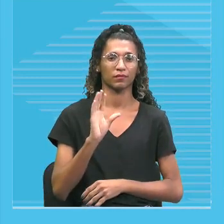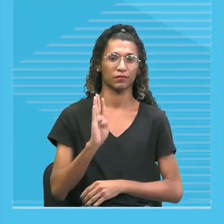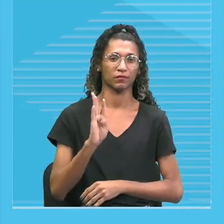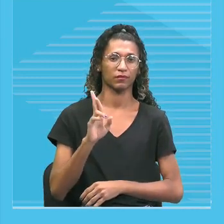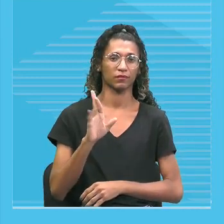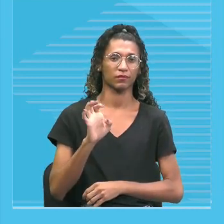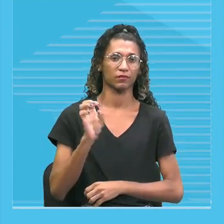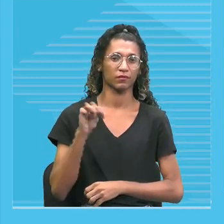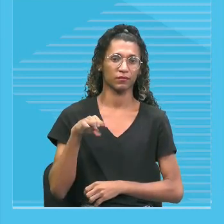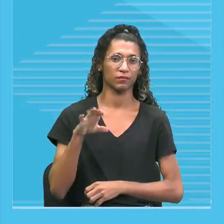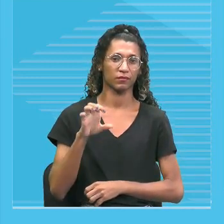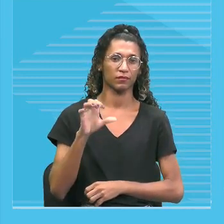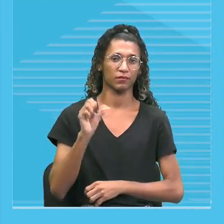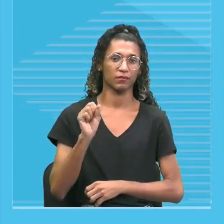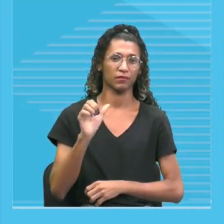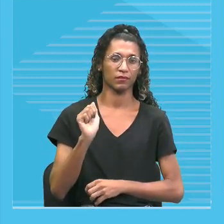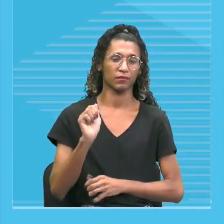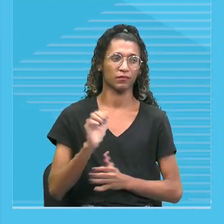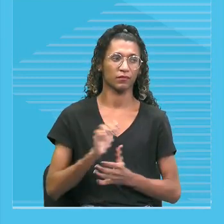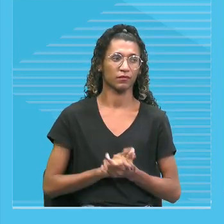a letra C postre